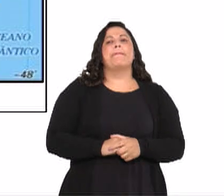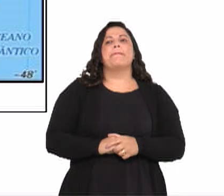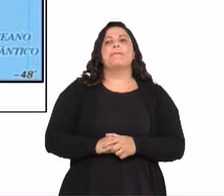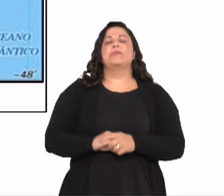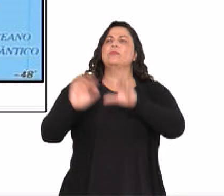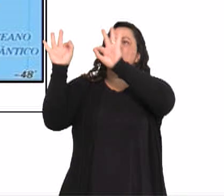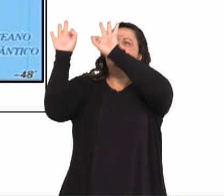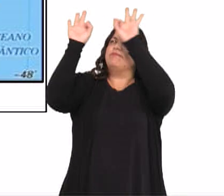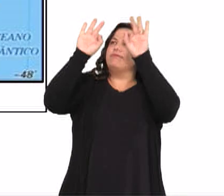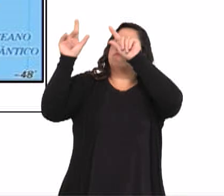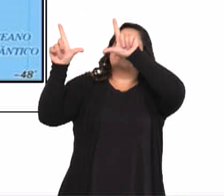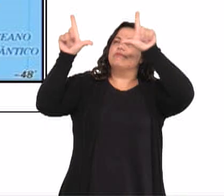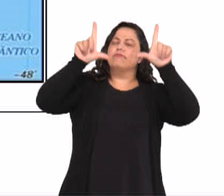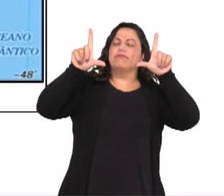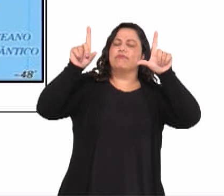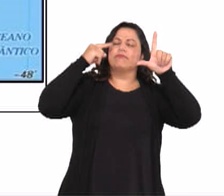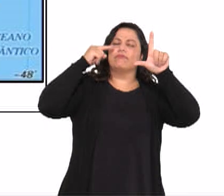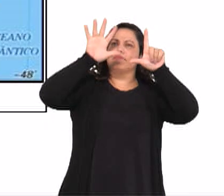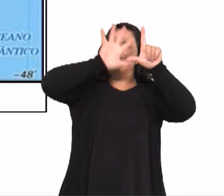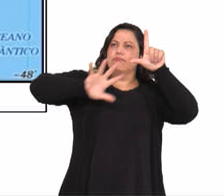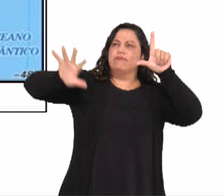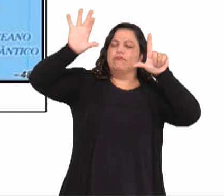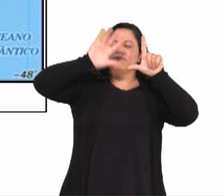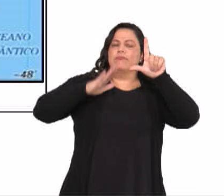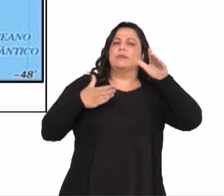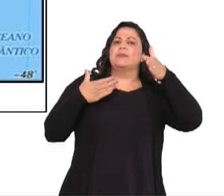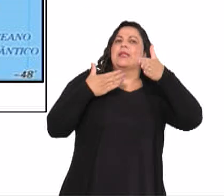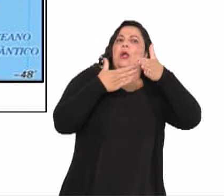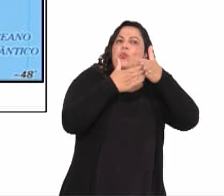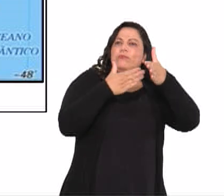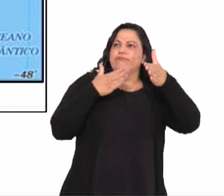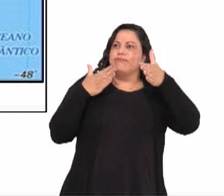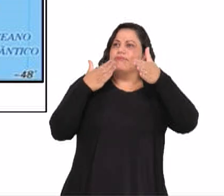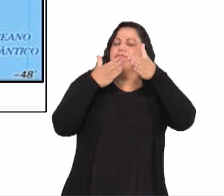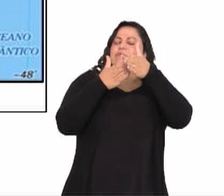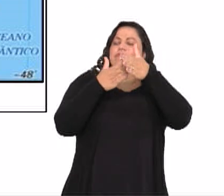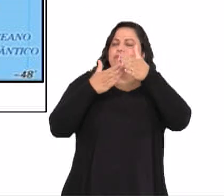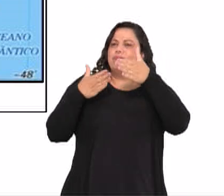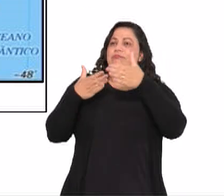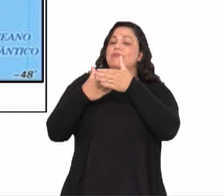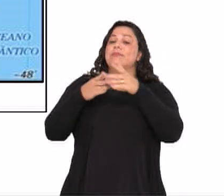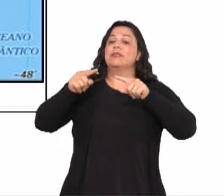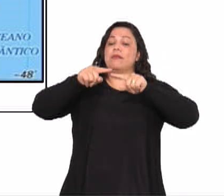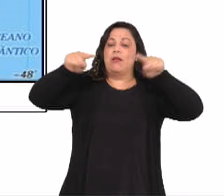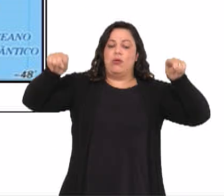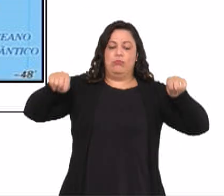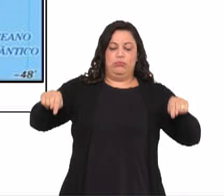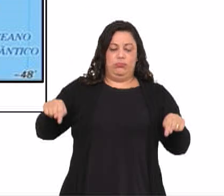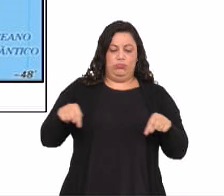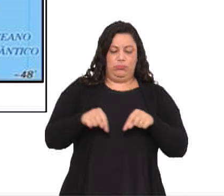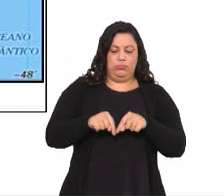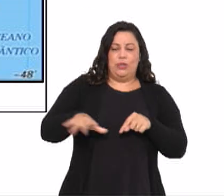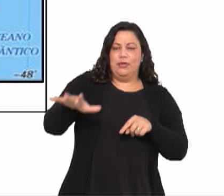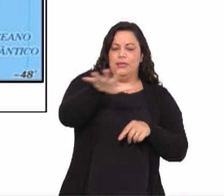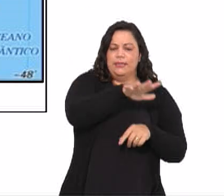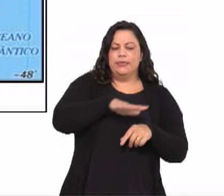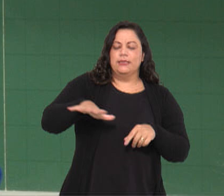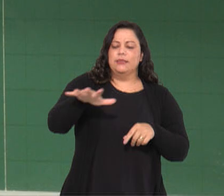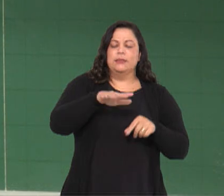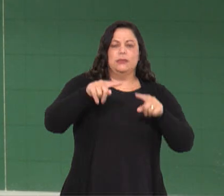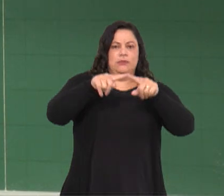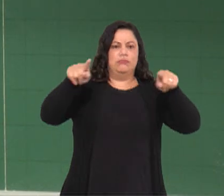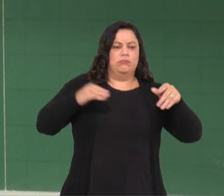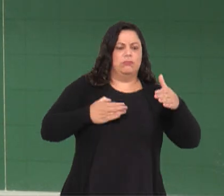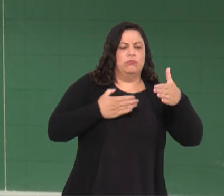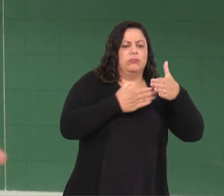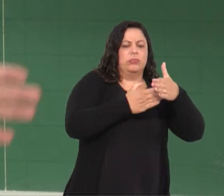melhor. Por exemplo, as suas fronteiras. Então, estamos falando de território, estamos falando de espaço, estamos falando de limites,